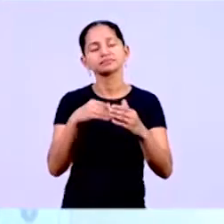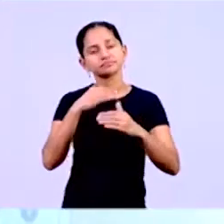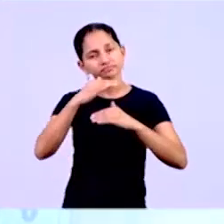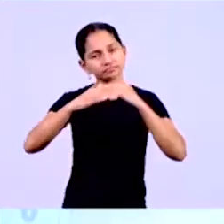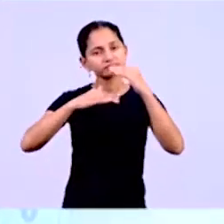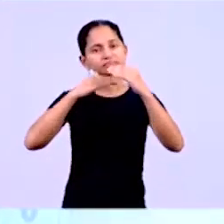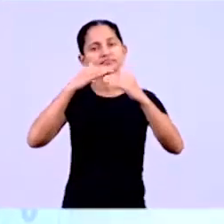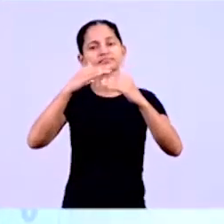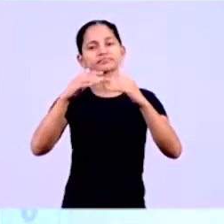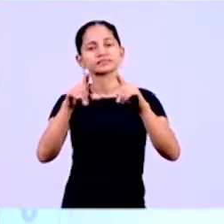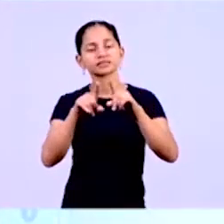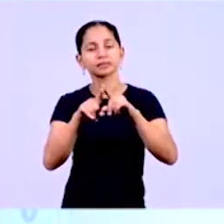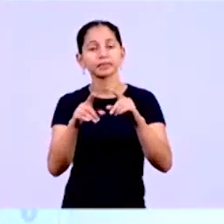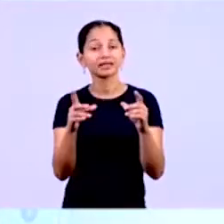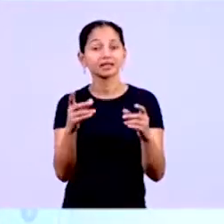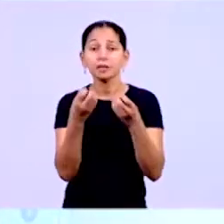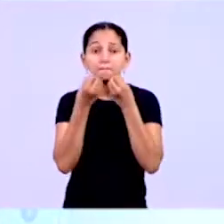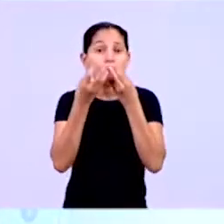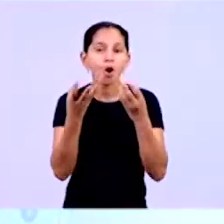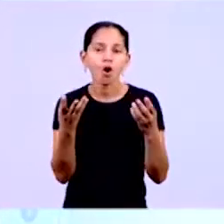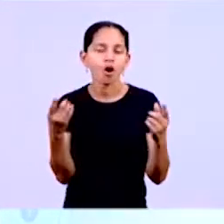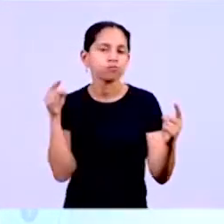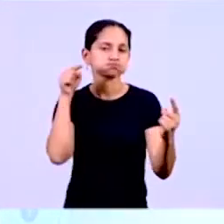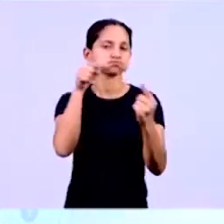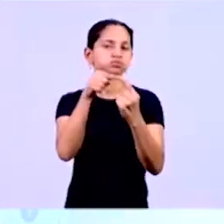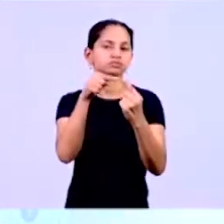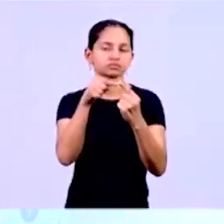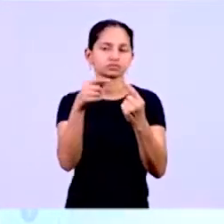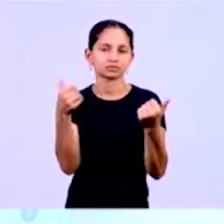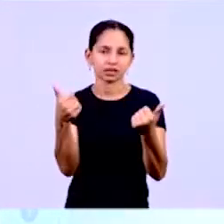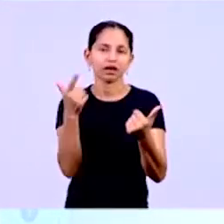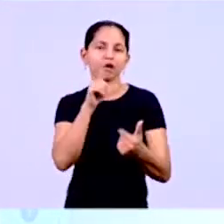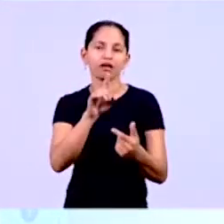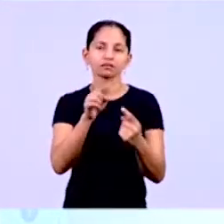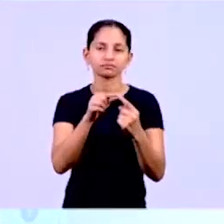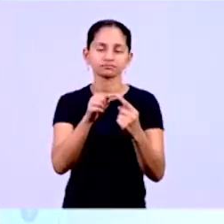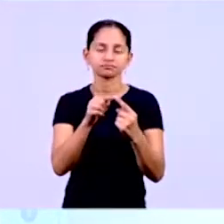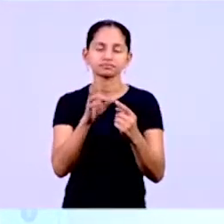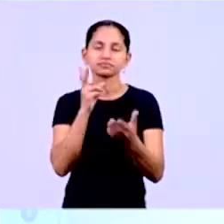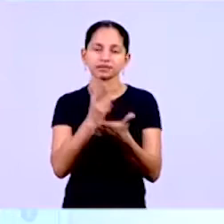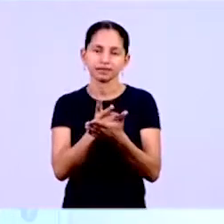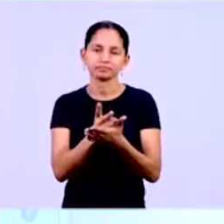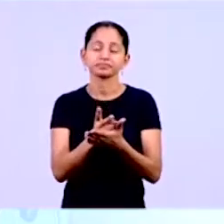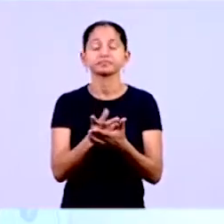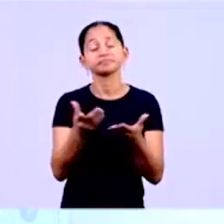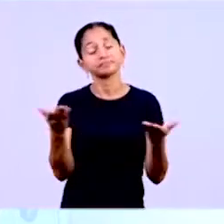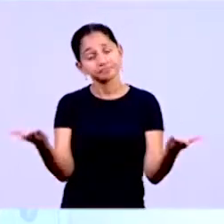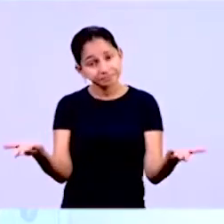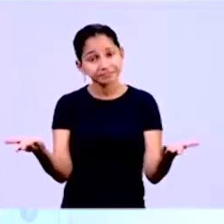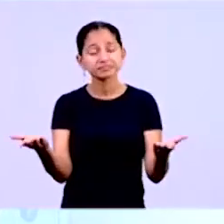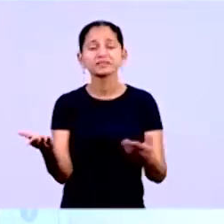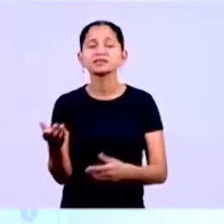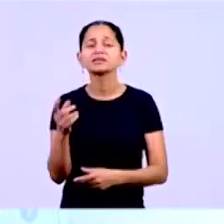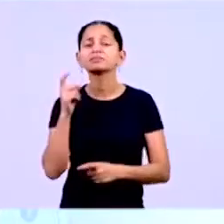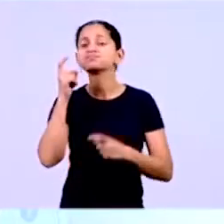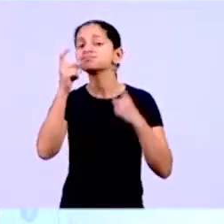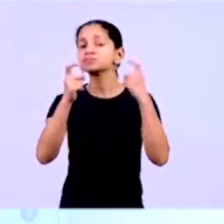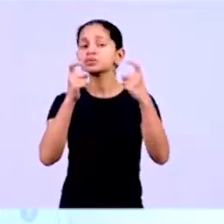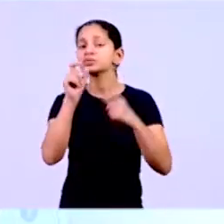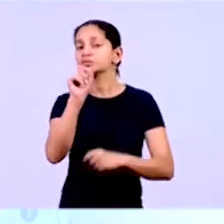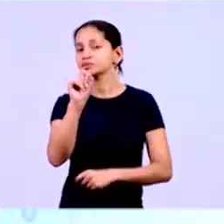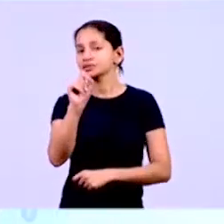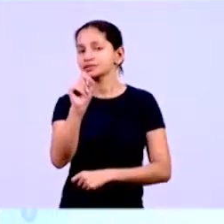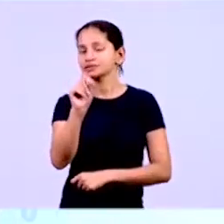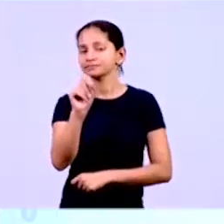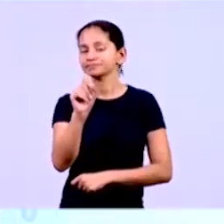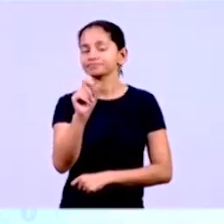mais eficiente nessa sua renovação. E isso nos traz a seguinte preocupação: será que eu